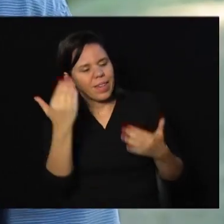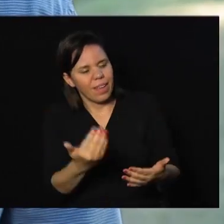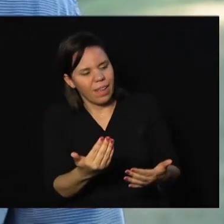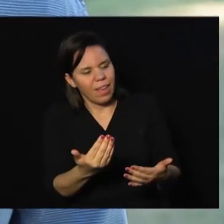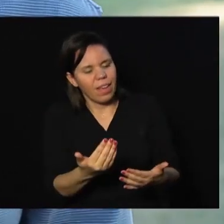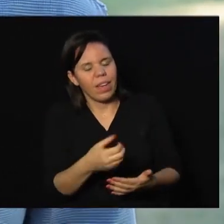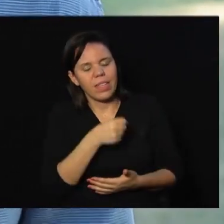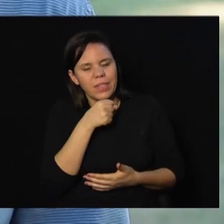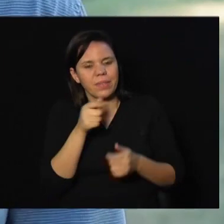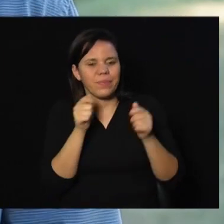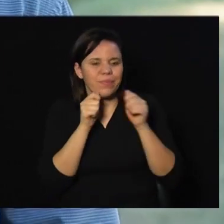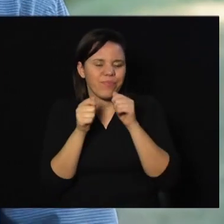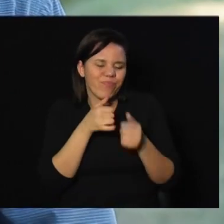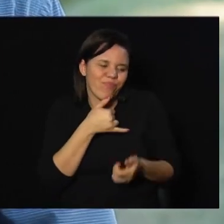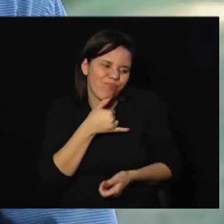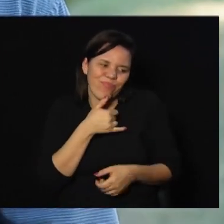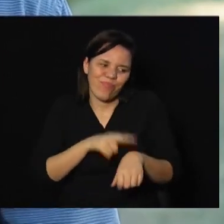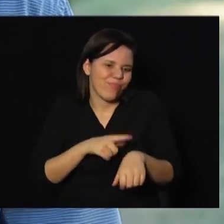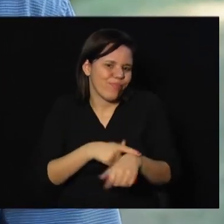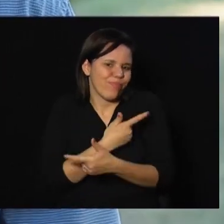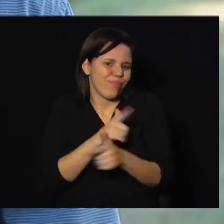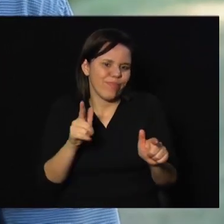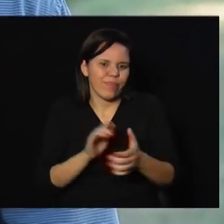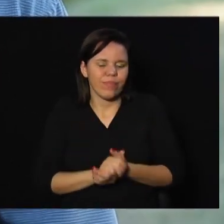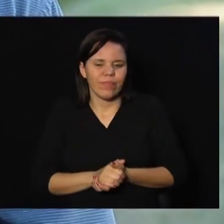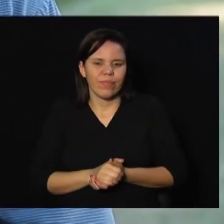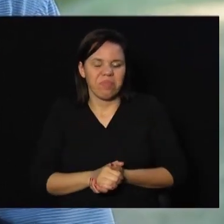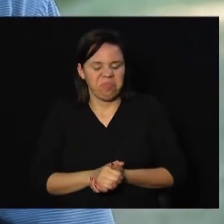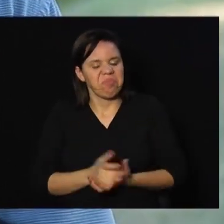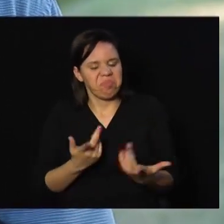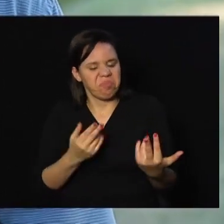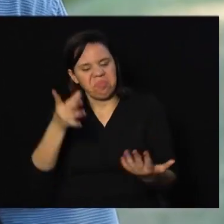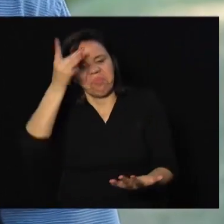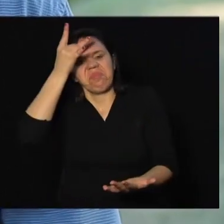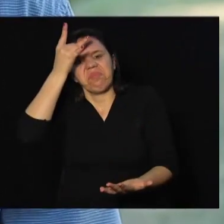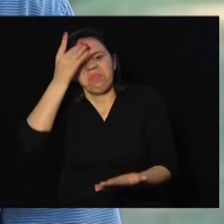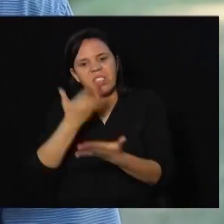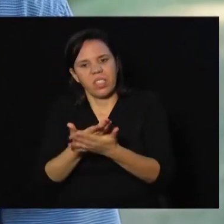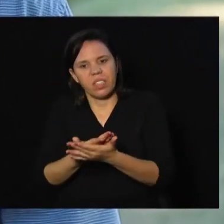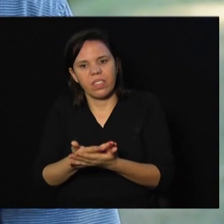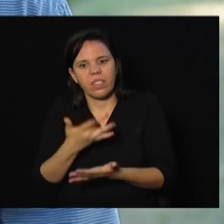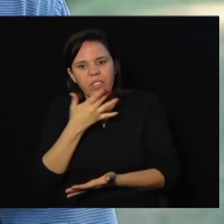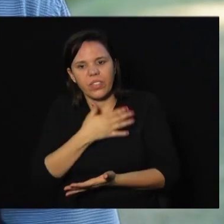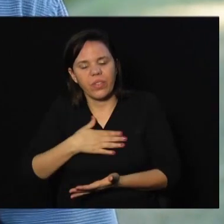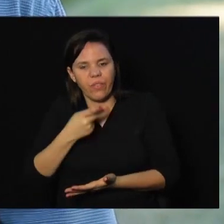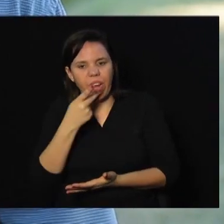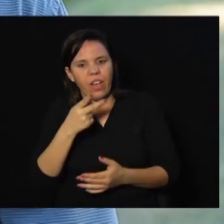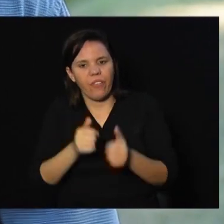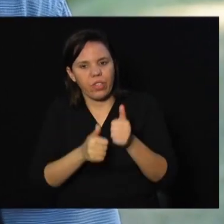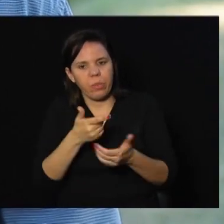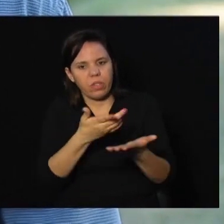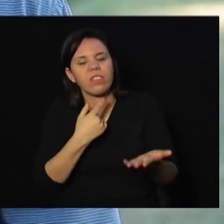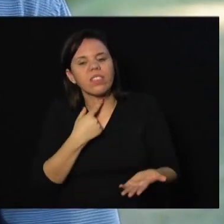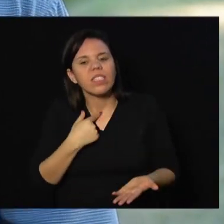essa entrevista. Infelizmente não temos mais tempo, mas foi uma aula, muito gostoso falar sobre futebol com você e